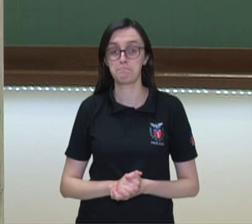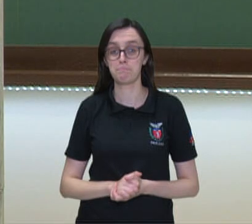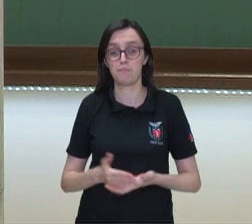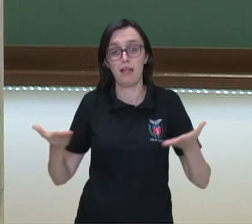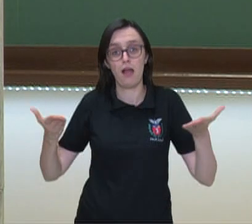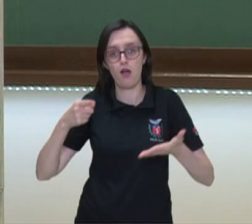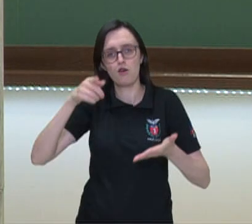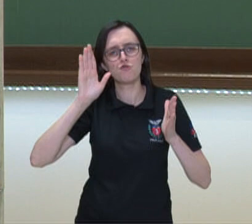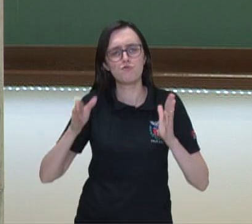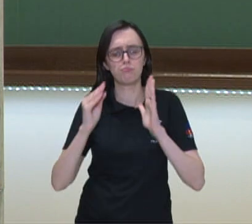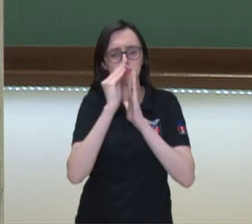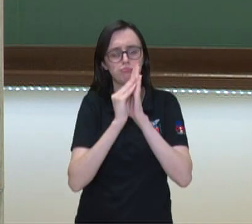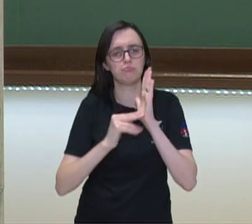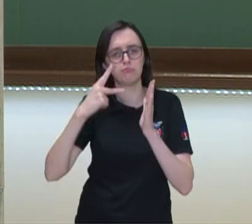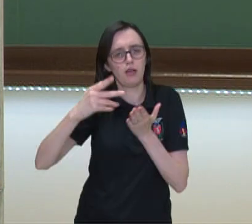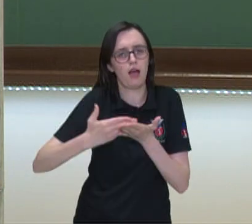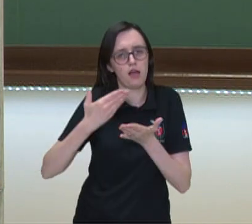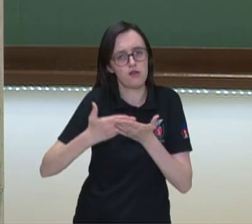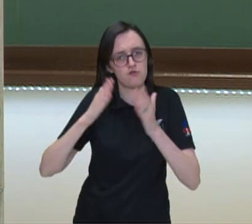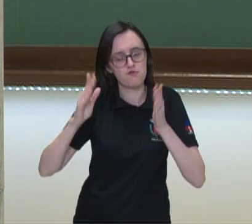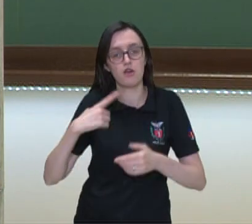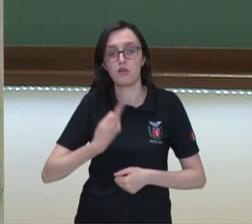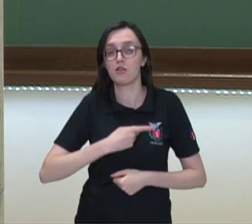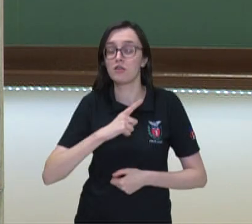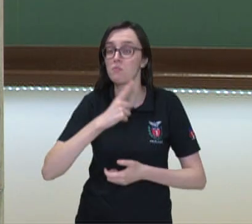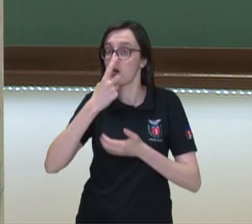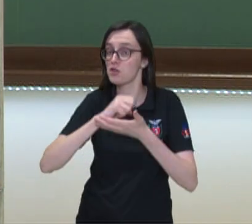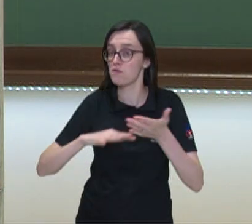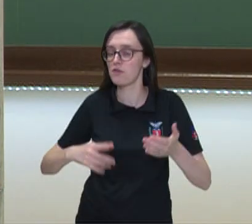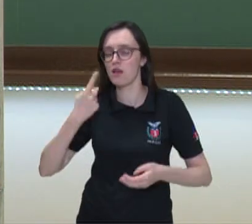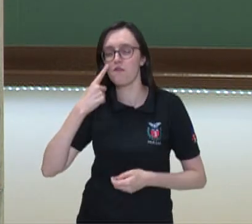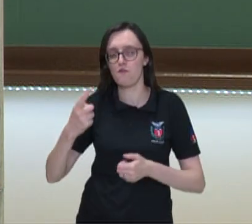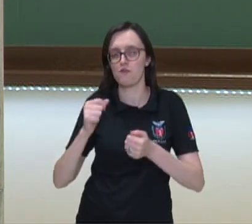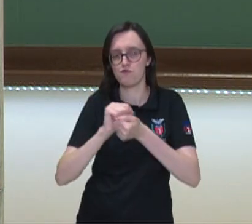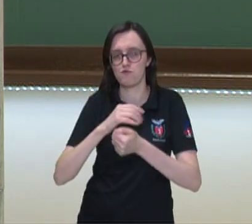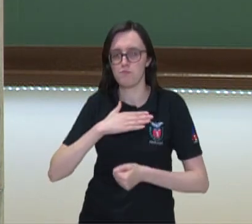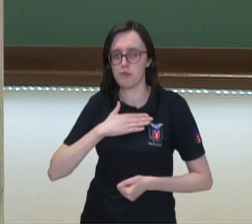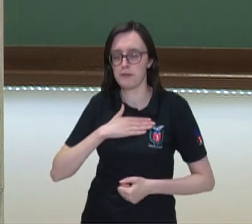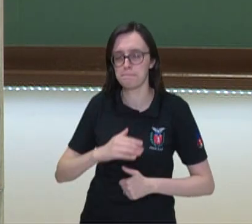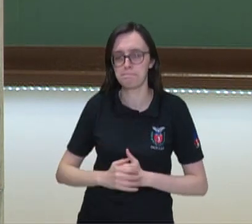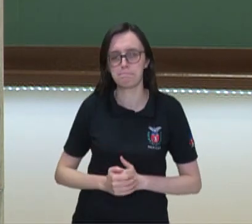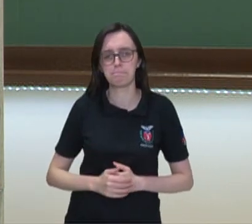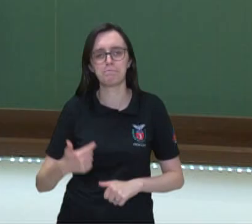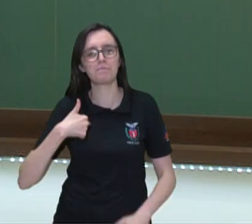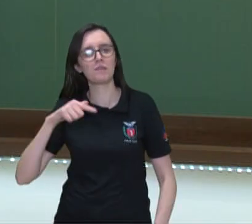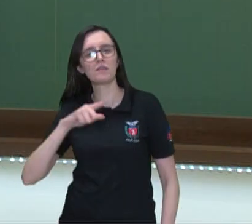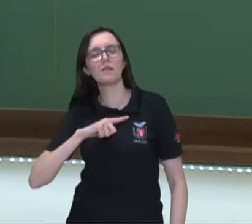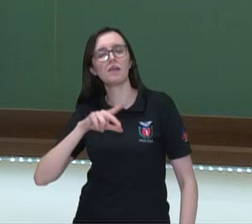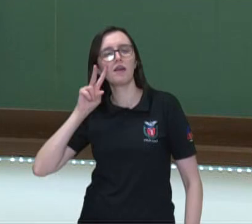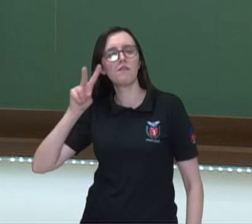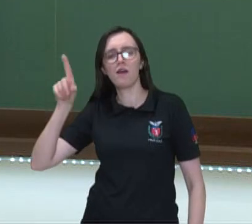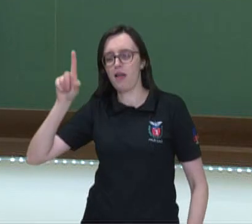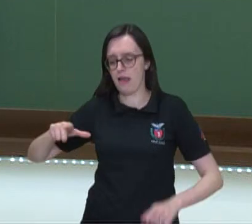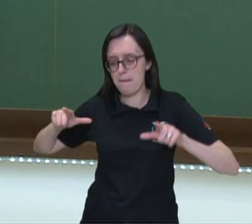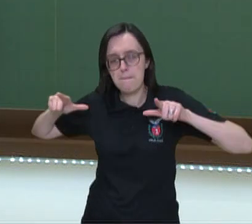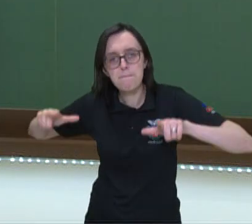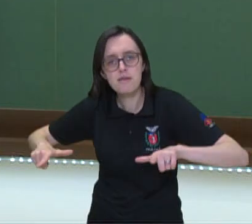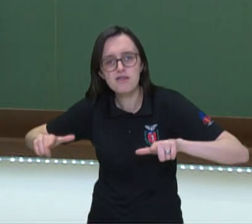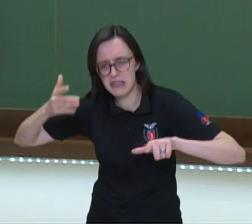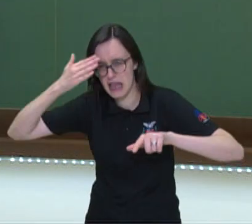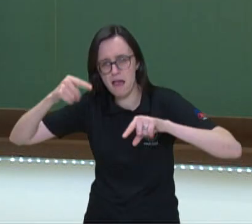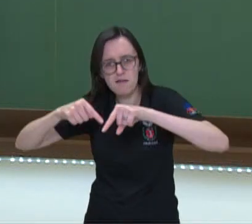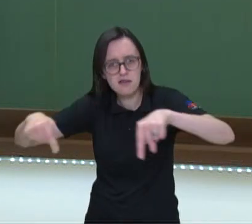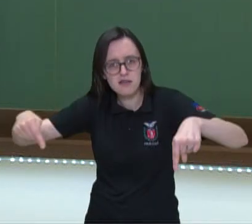Agora que você já anotou tudo no seu caderno, nós temos um exercício para fazer. Dá uma olhada comigo. Eu tenho aqui um piso e nesse piso